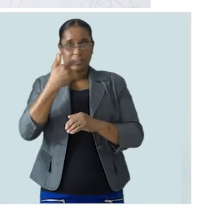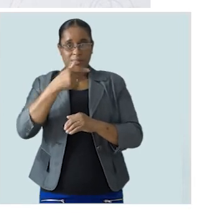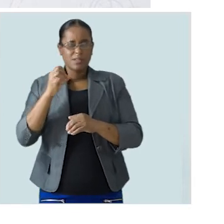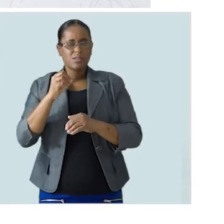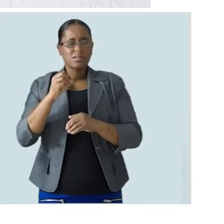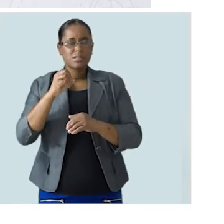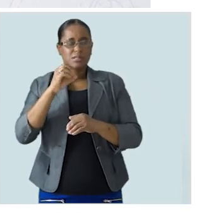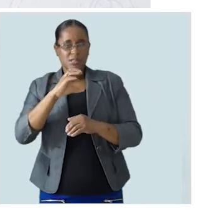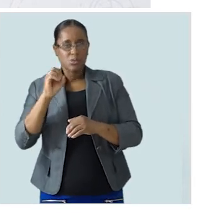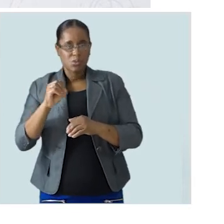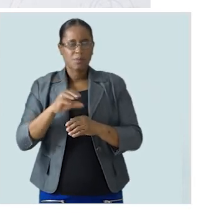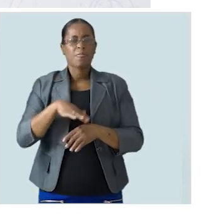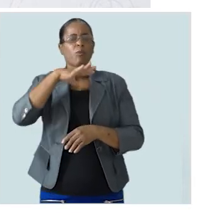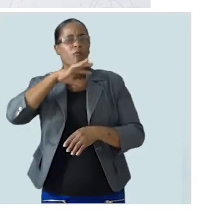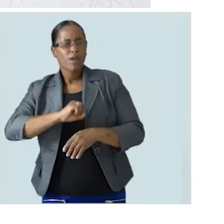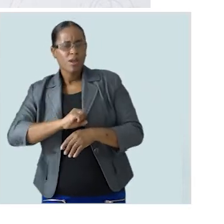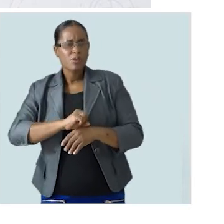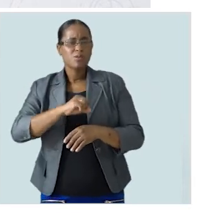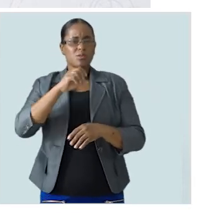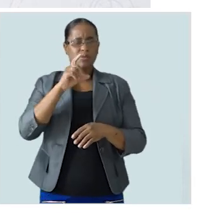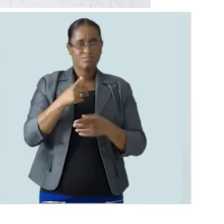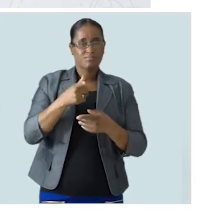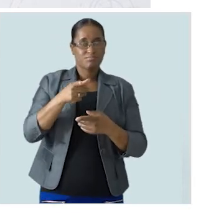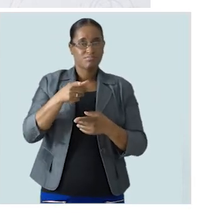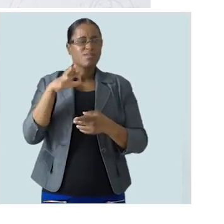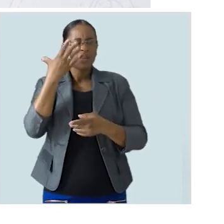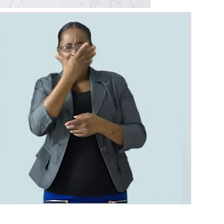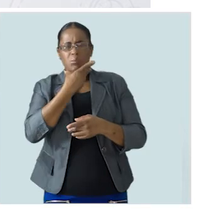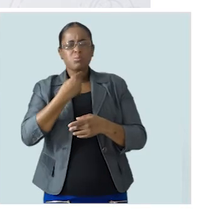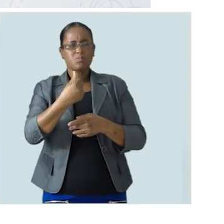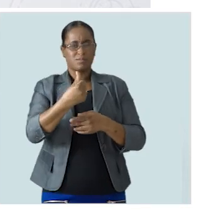é lindíssimo. Está em que grau?